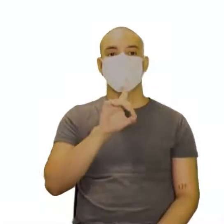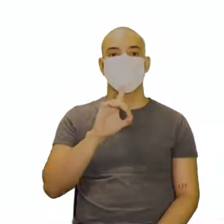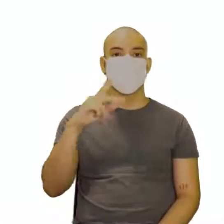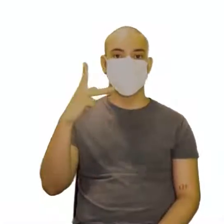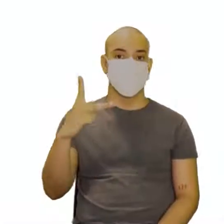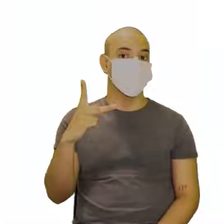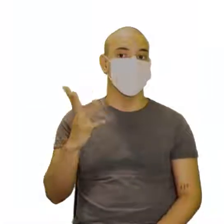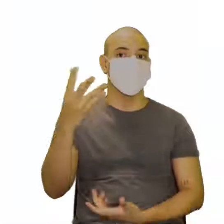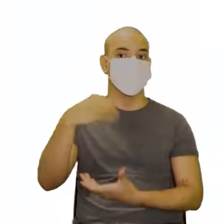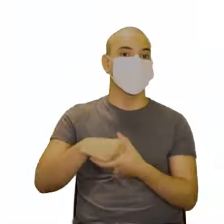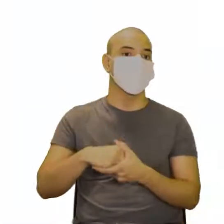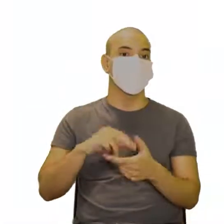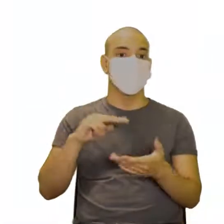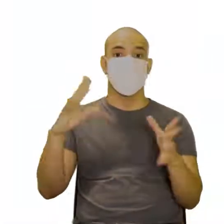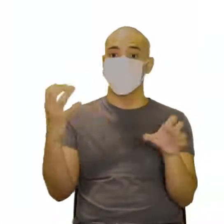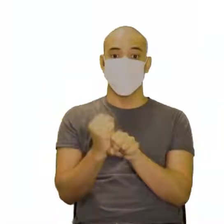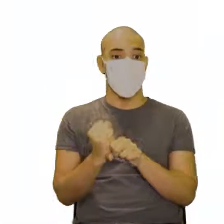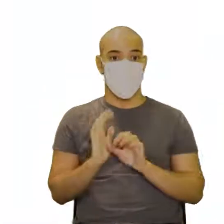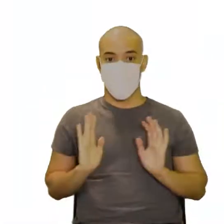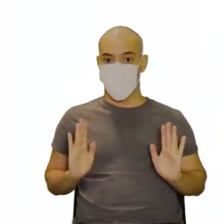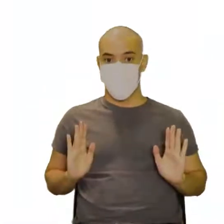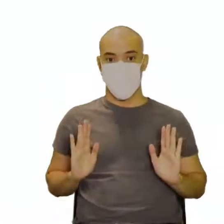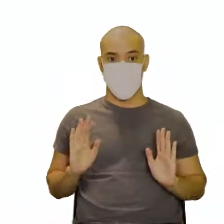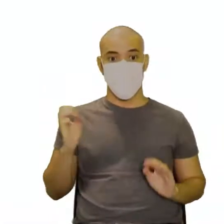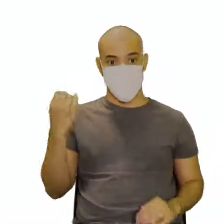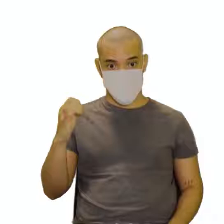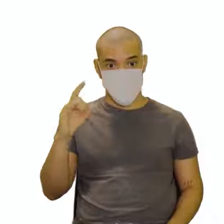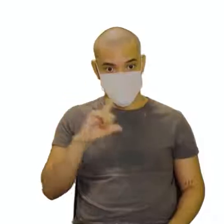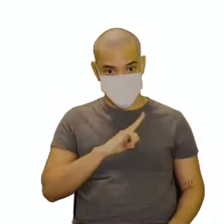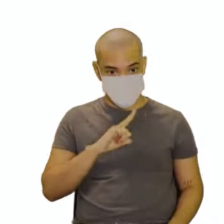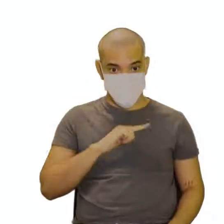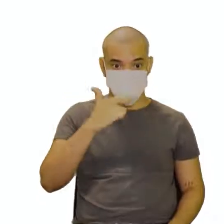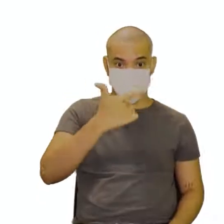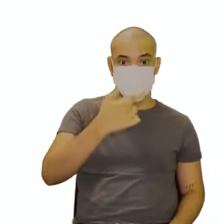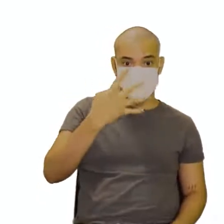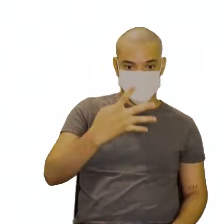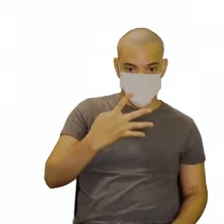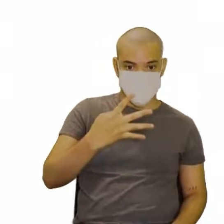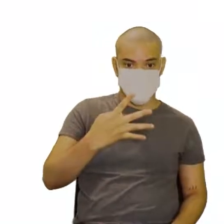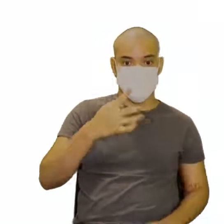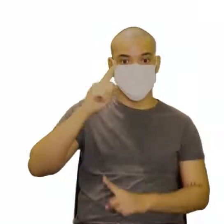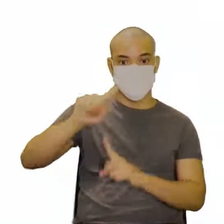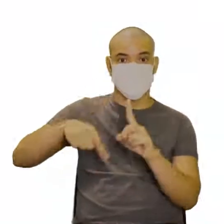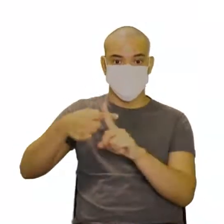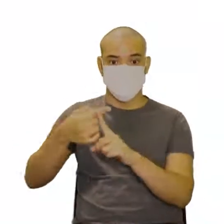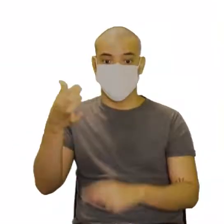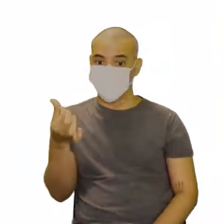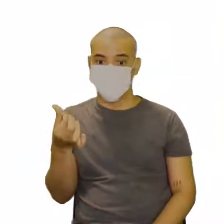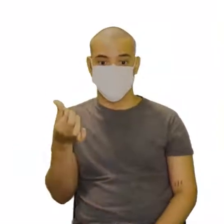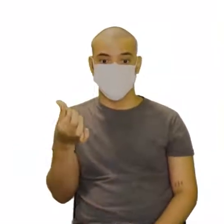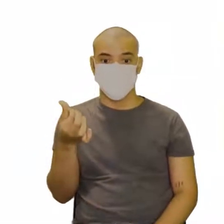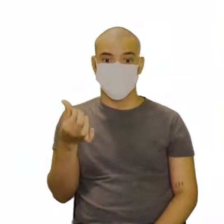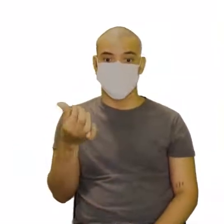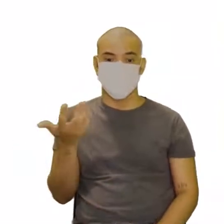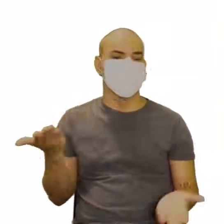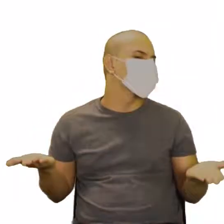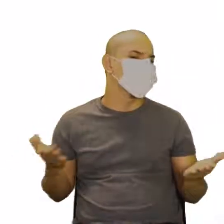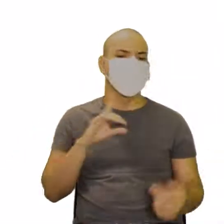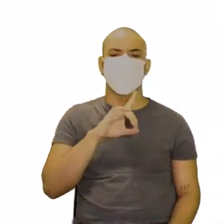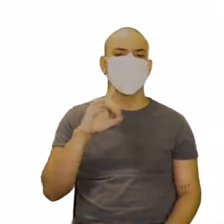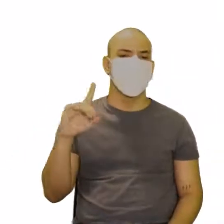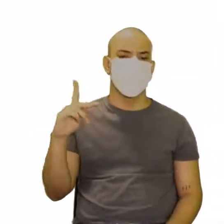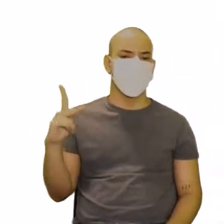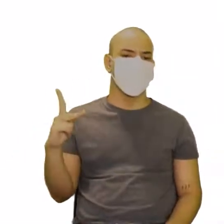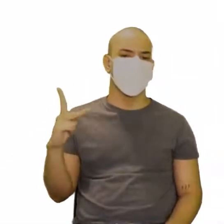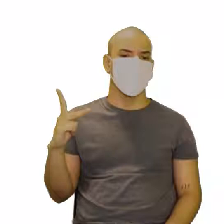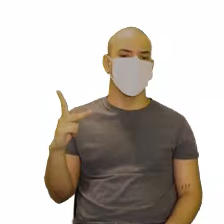que alimenta é a soma. Então, se eu tenho aqui 24 aqui e 6 aqui, qual é a DDP que